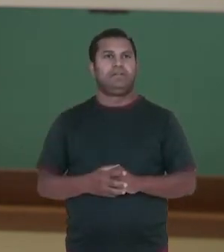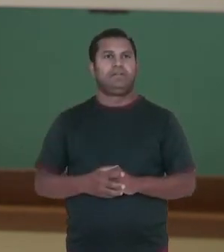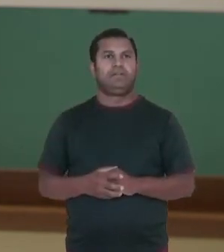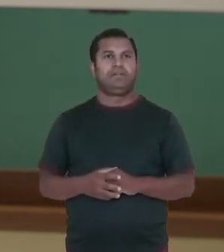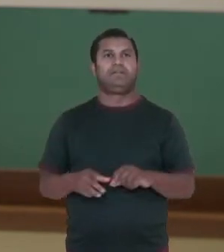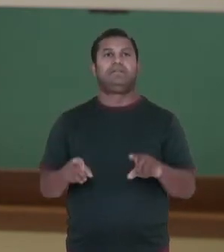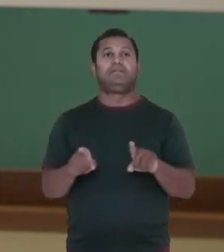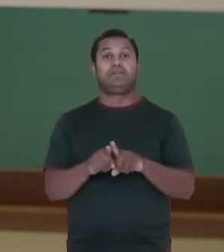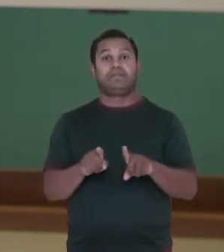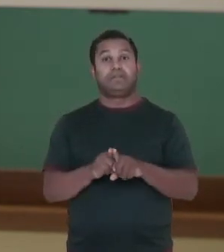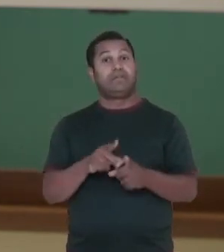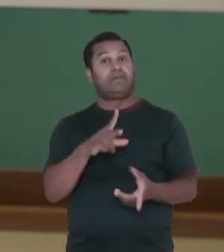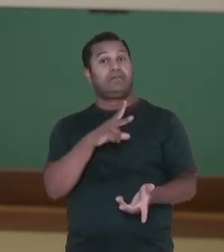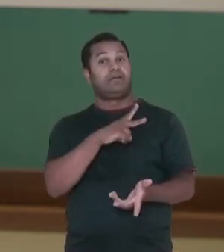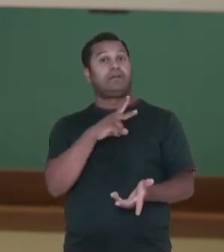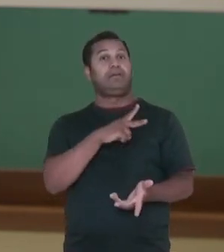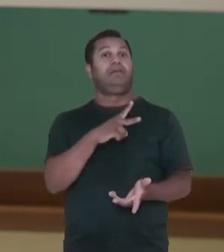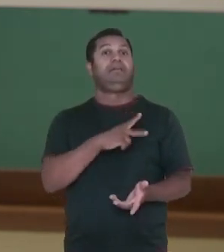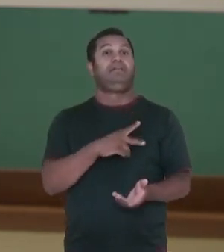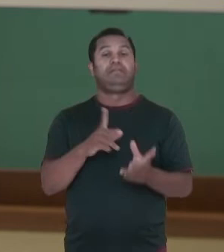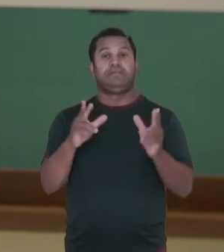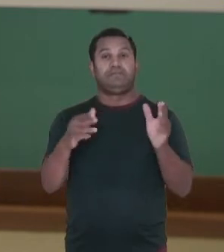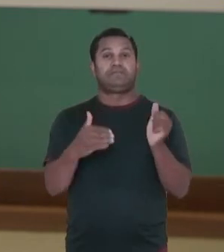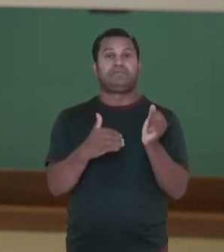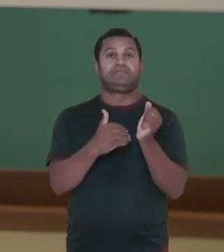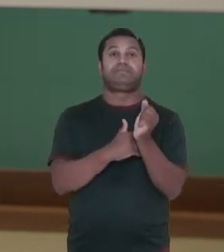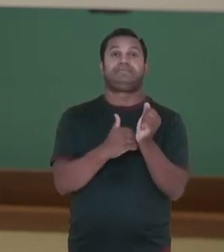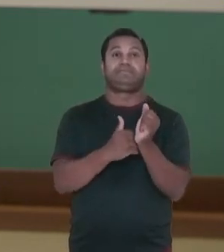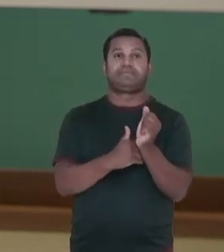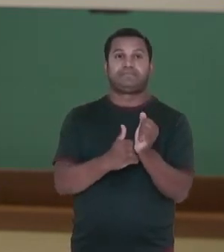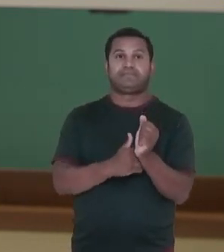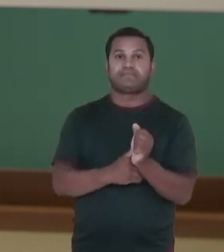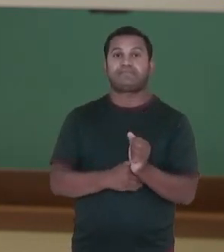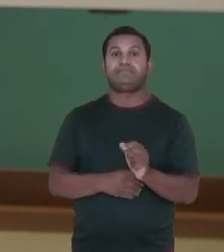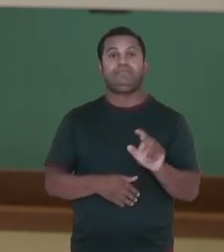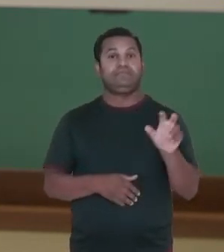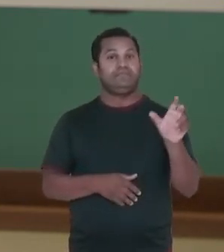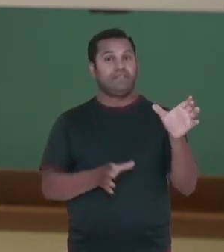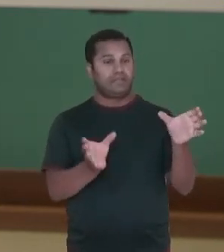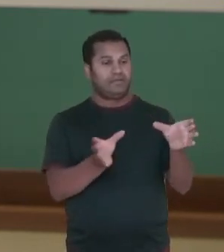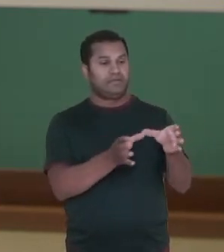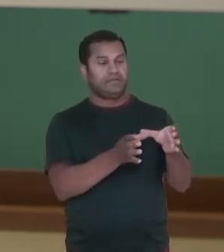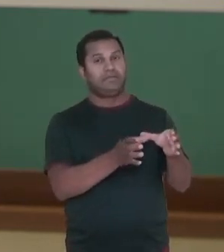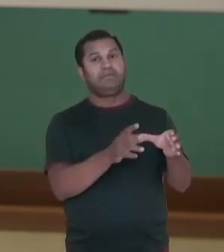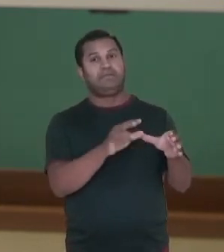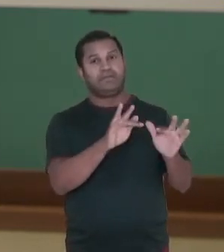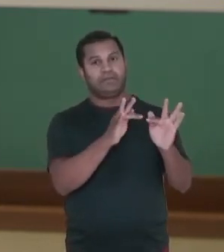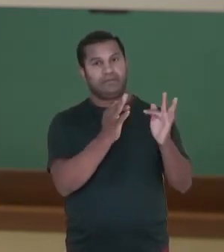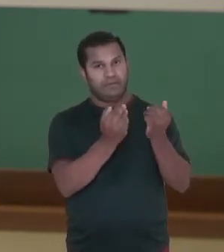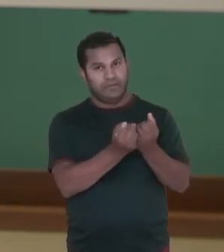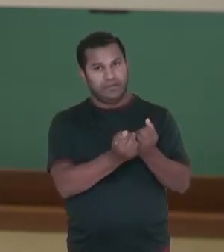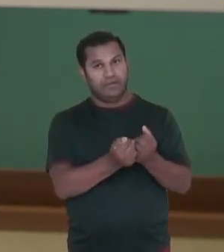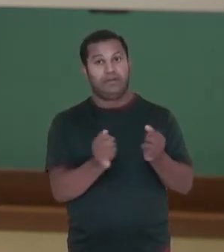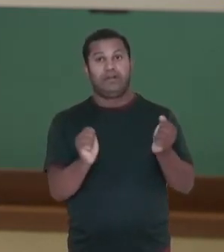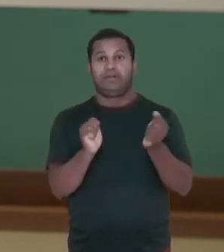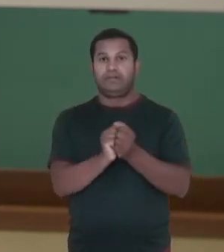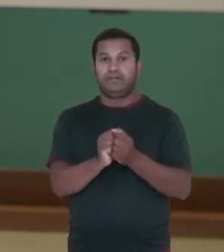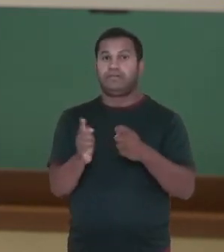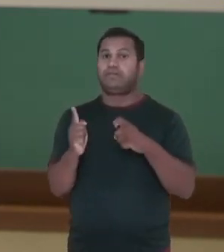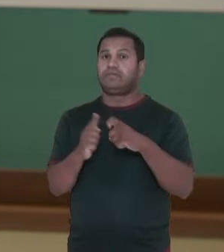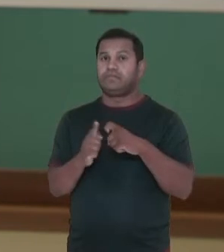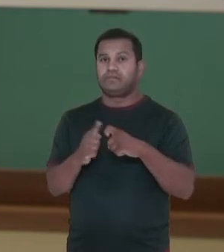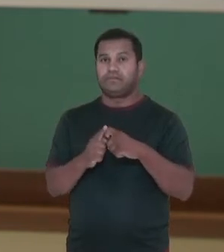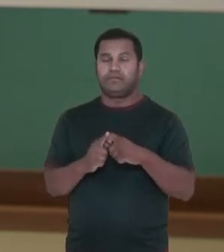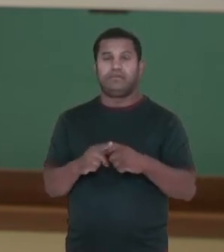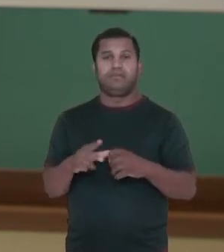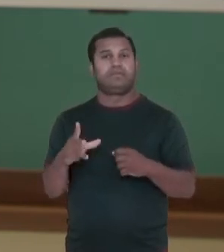fica. Esse segredo, né, essa conversa fica guardado, né, é confidencial, existe uma privacidade,